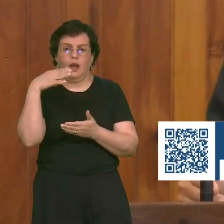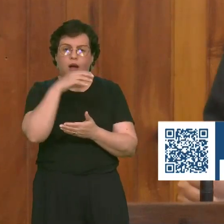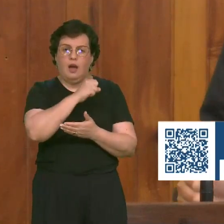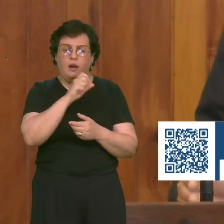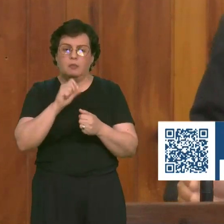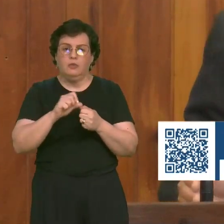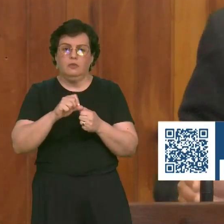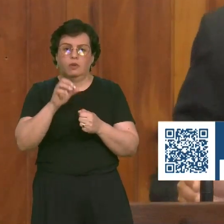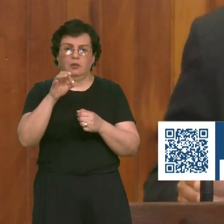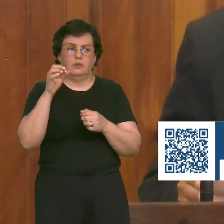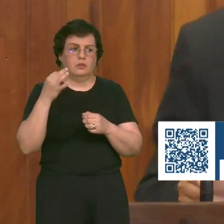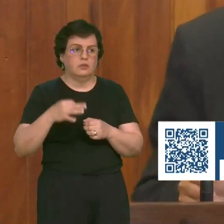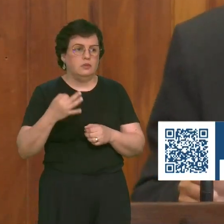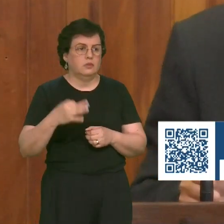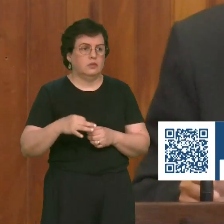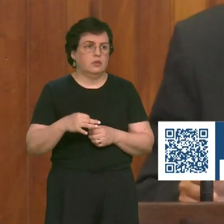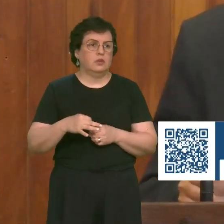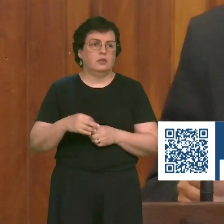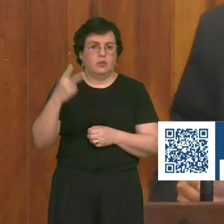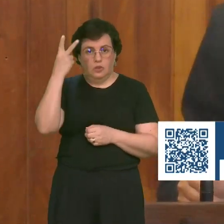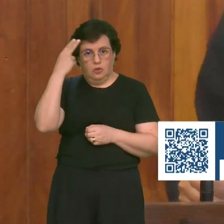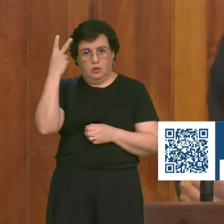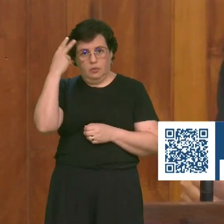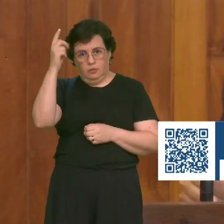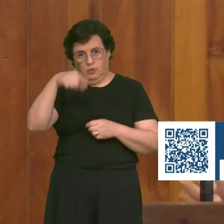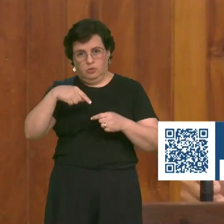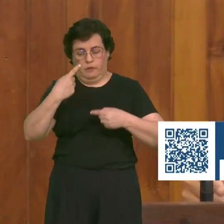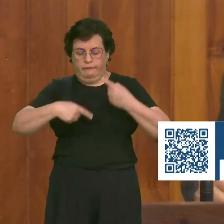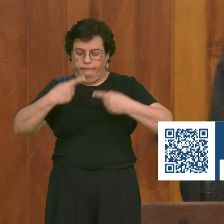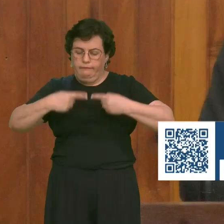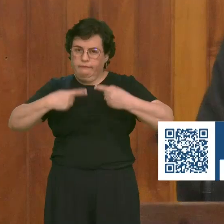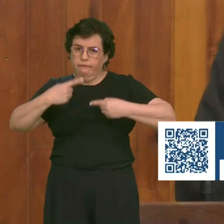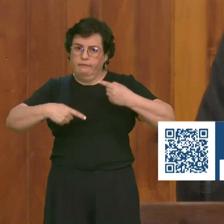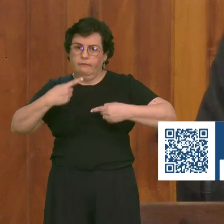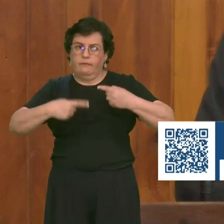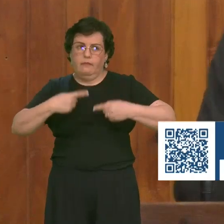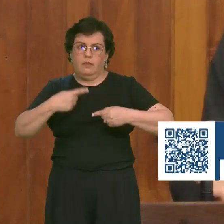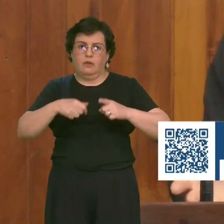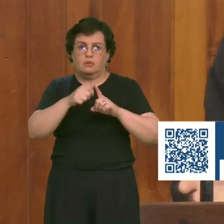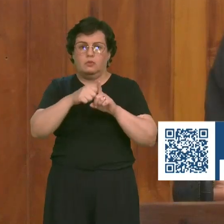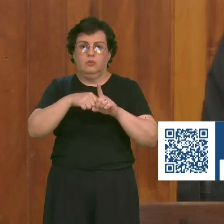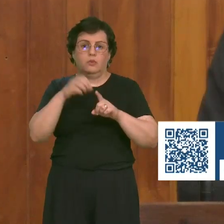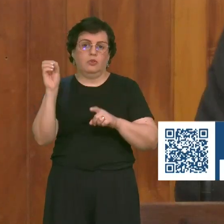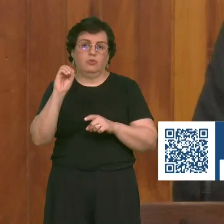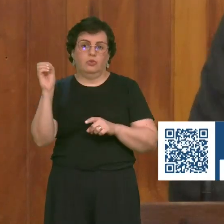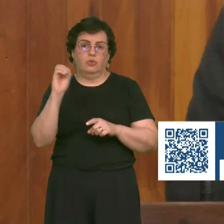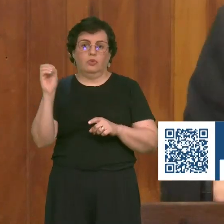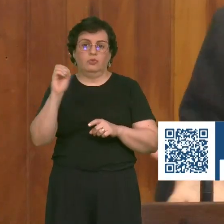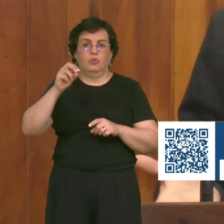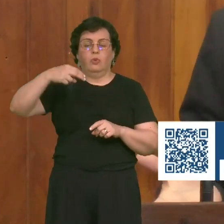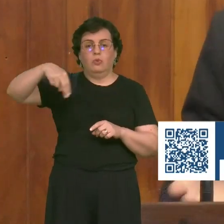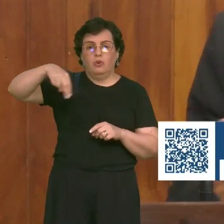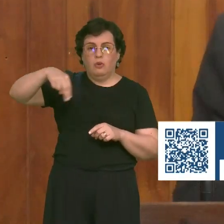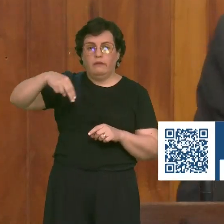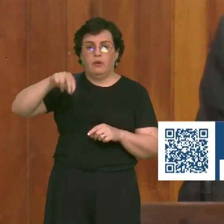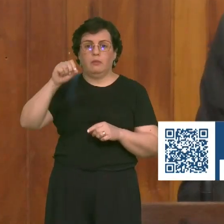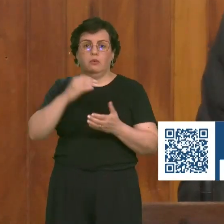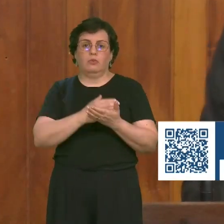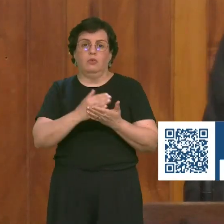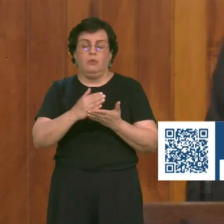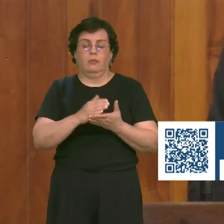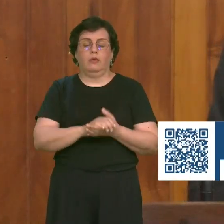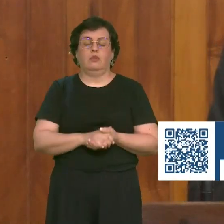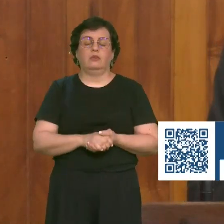adequação normalmente isso já é discutido no mês de outubro em novembro que já inicia